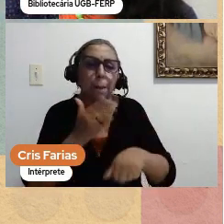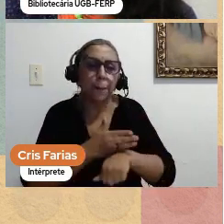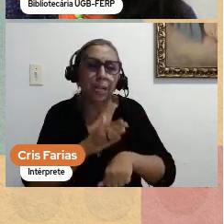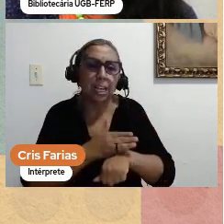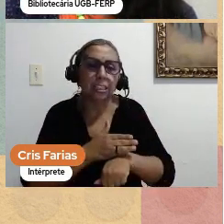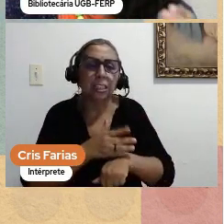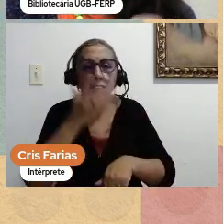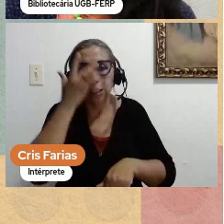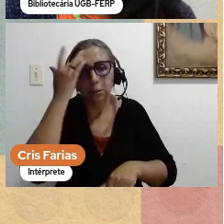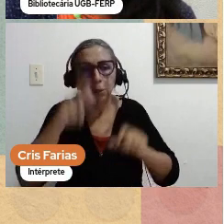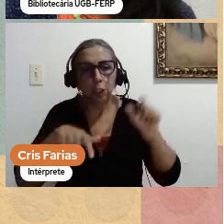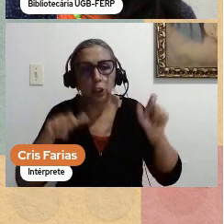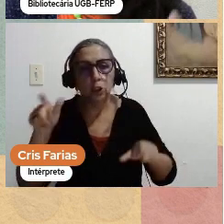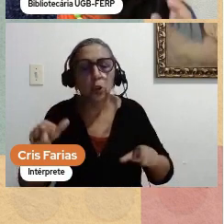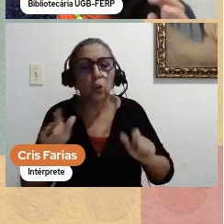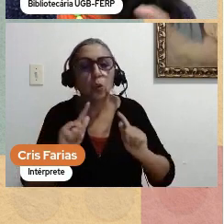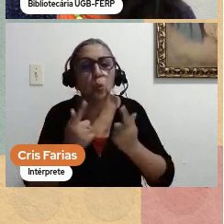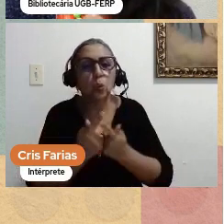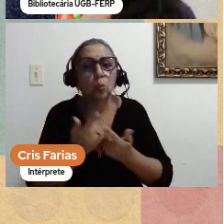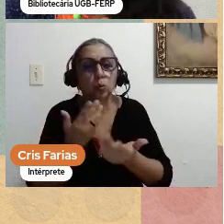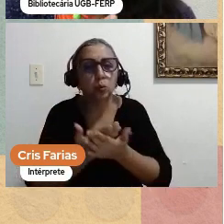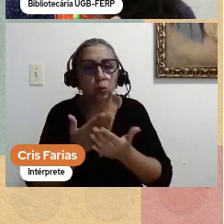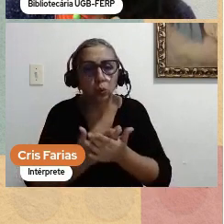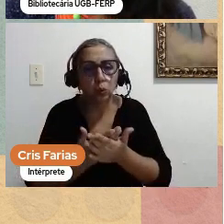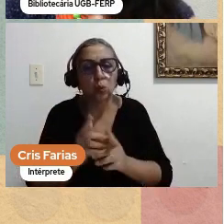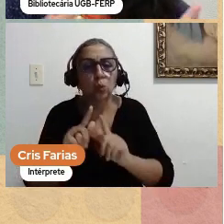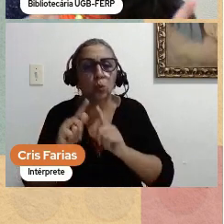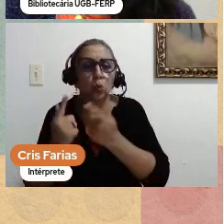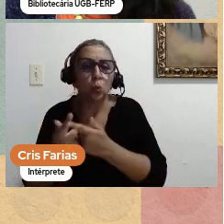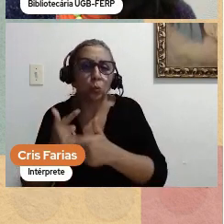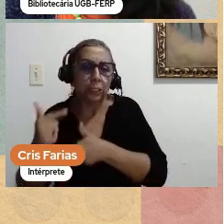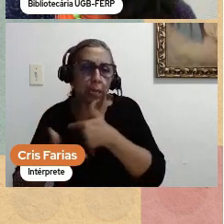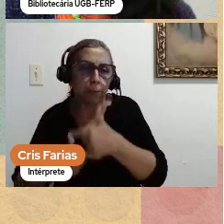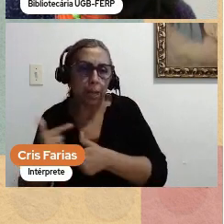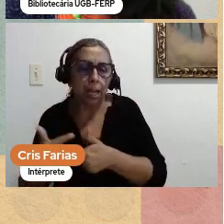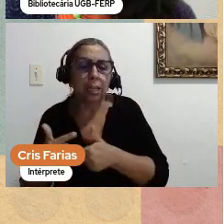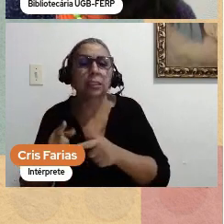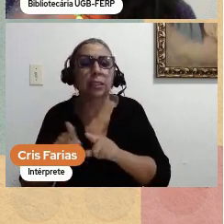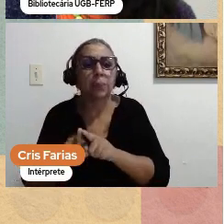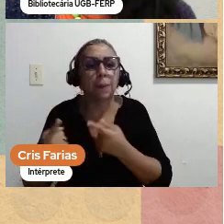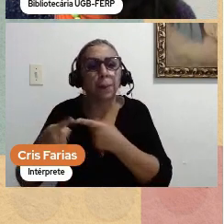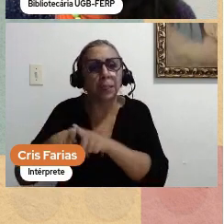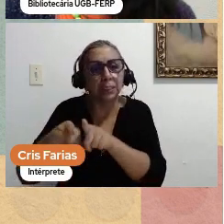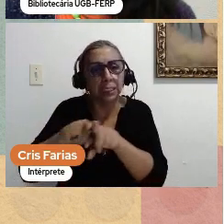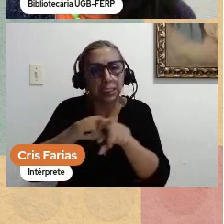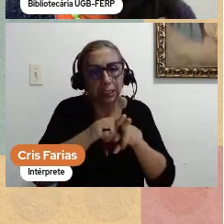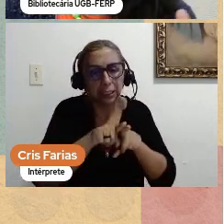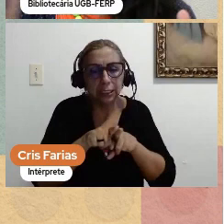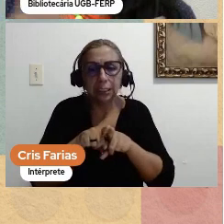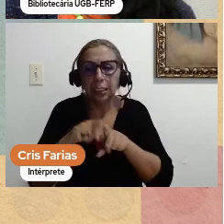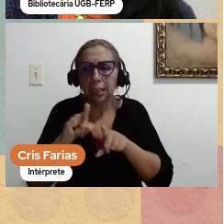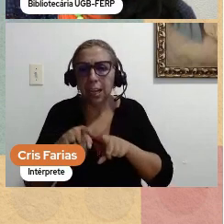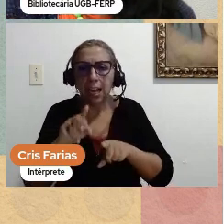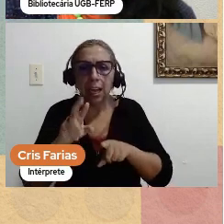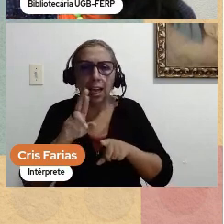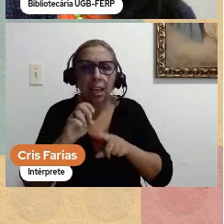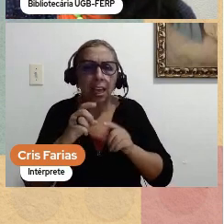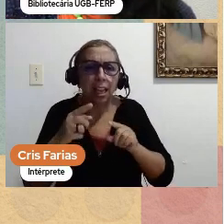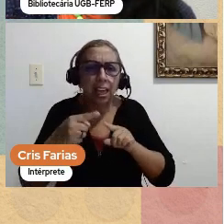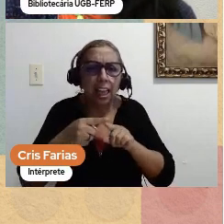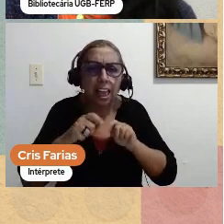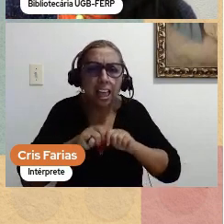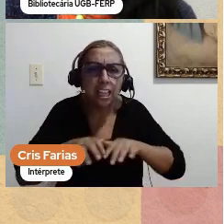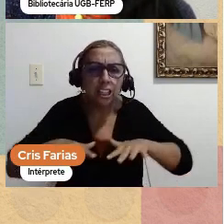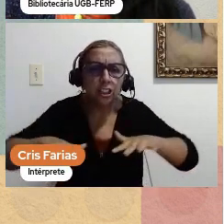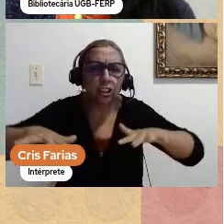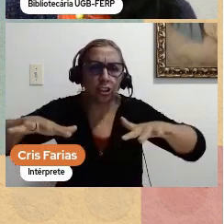as pessoas, são os grupos de estudo, são os grupos de trabalho e são as parcerias, como a rede cariniana faz